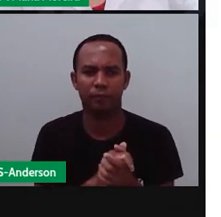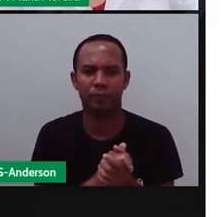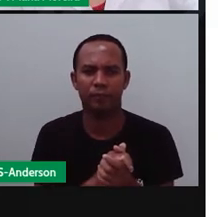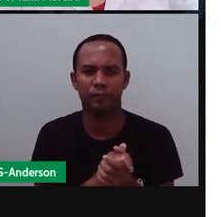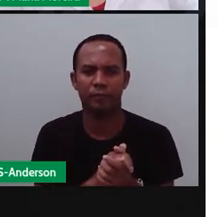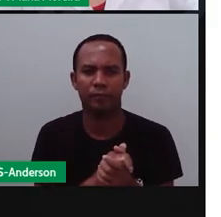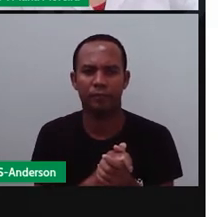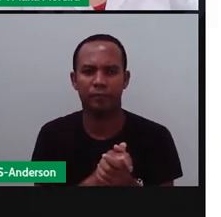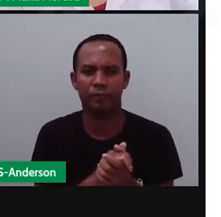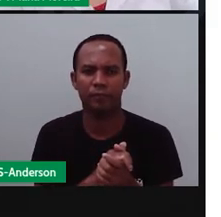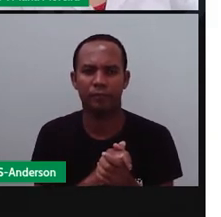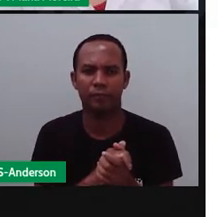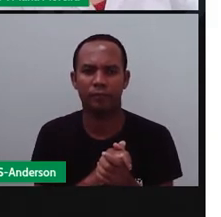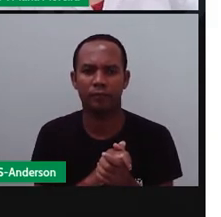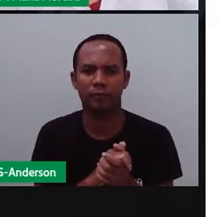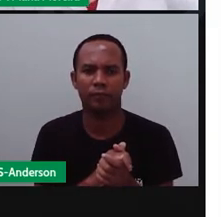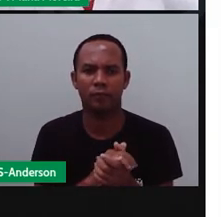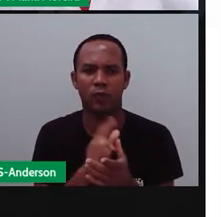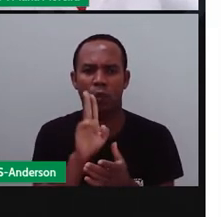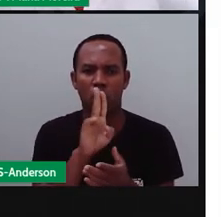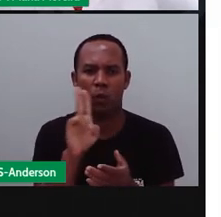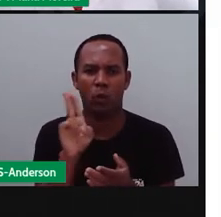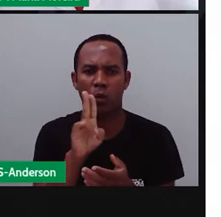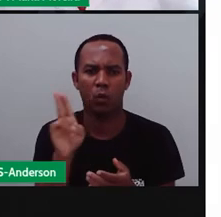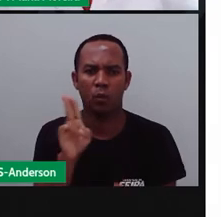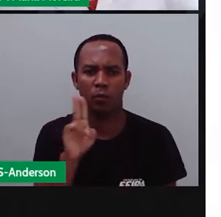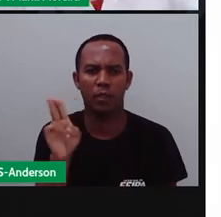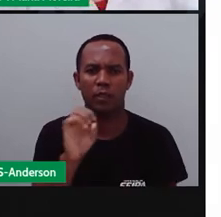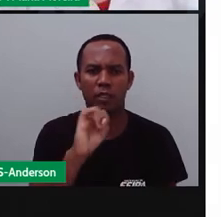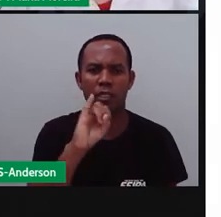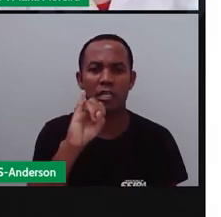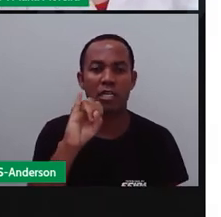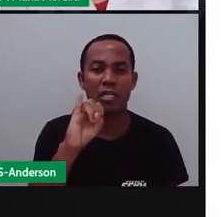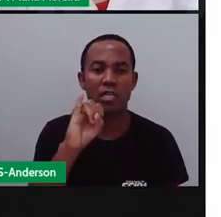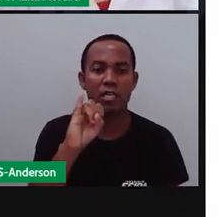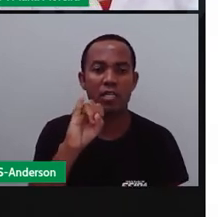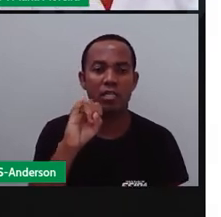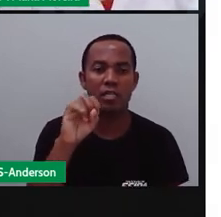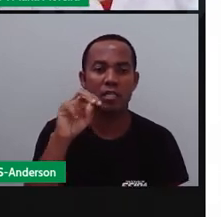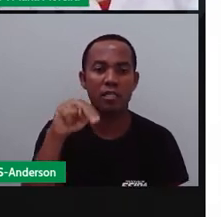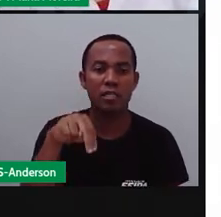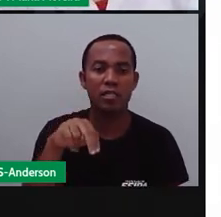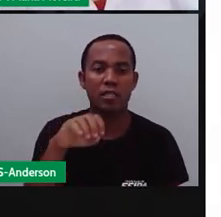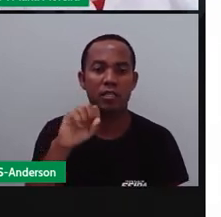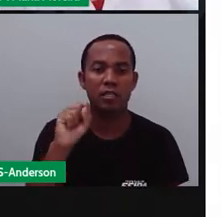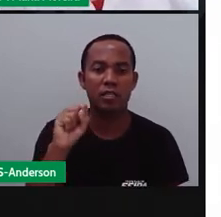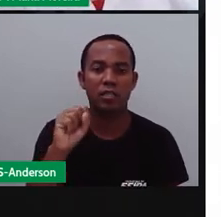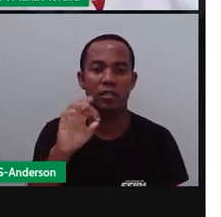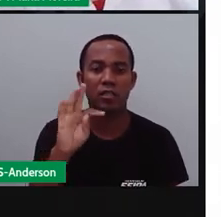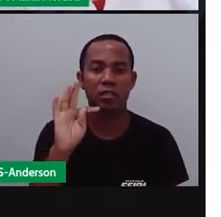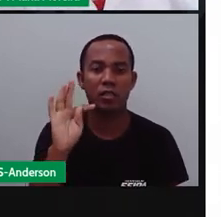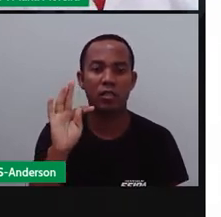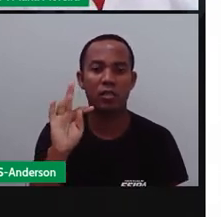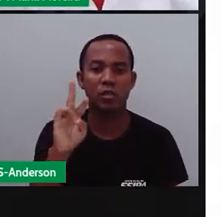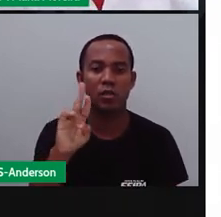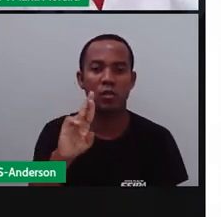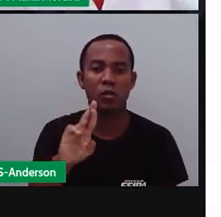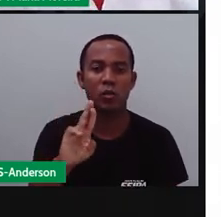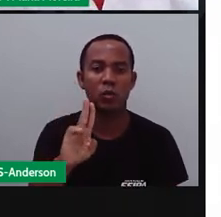instrucional? Olha o nome, instrução, é o que te dá instrução para alguma coisa. Pode ser um manual, não pode?